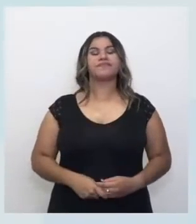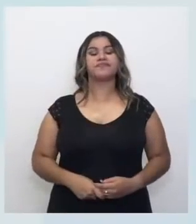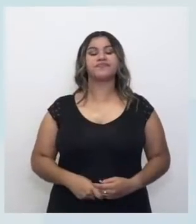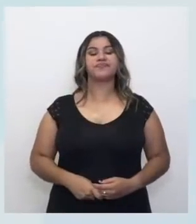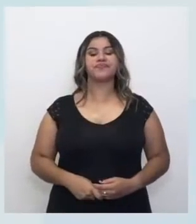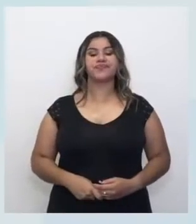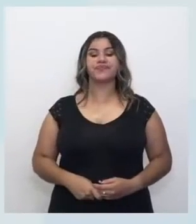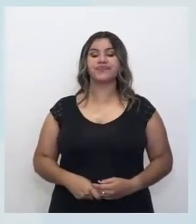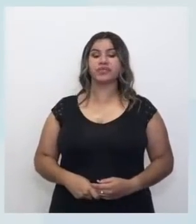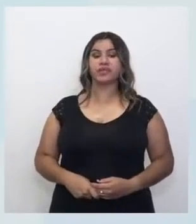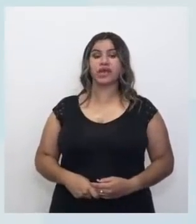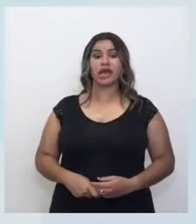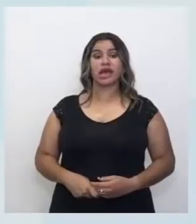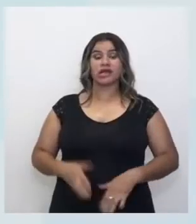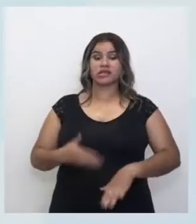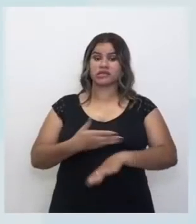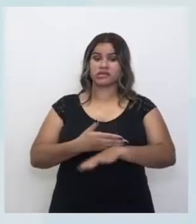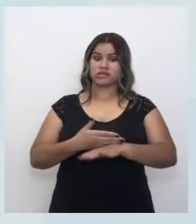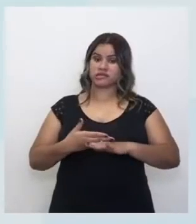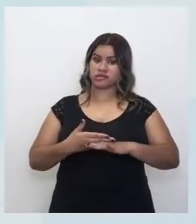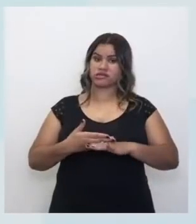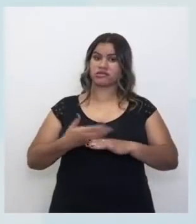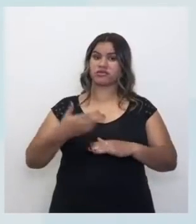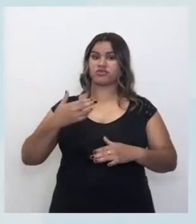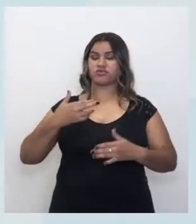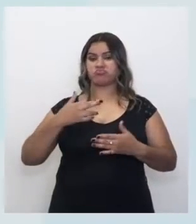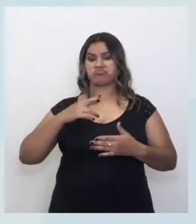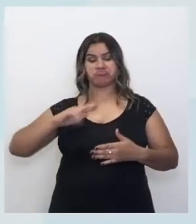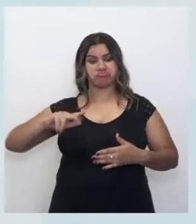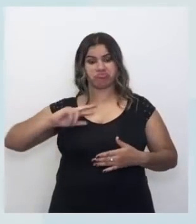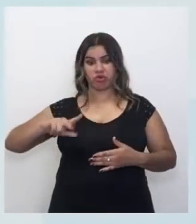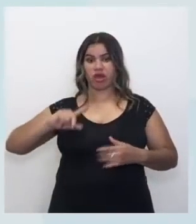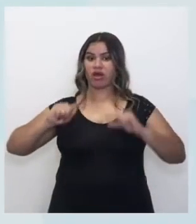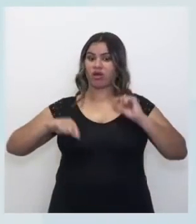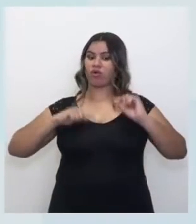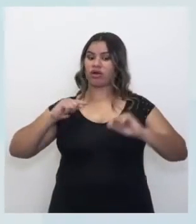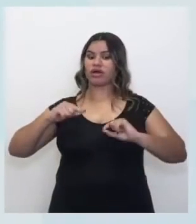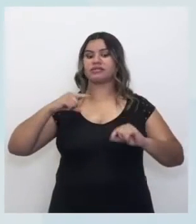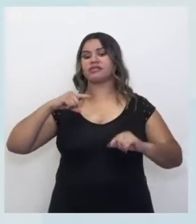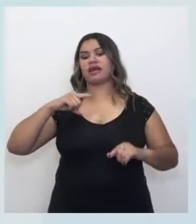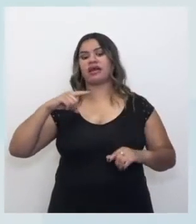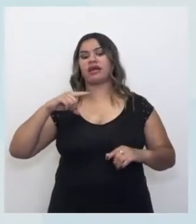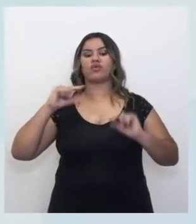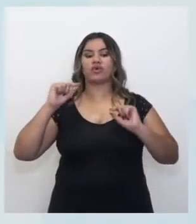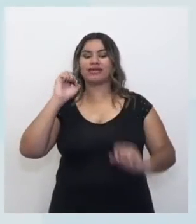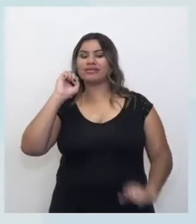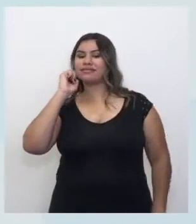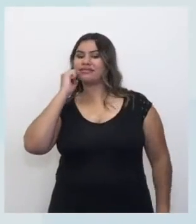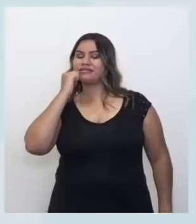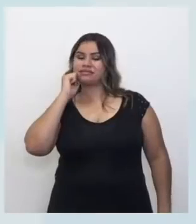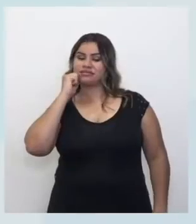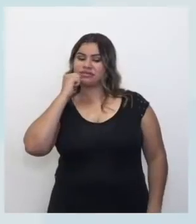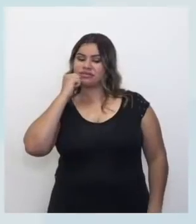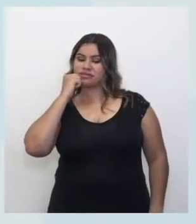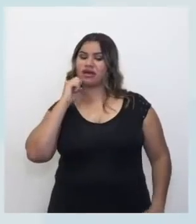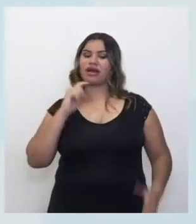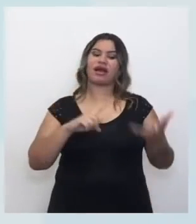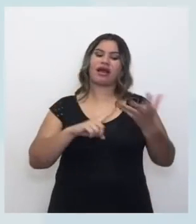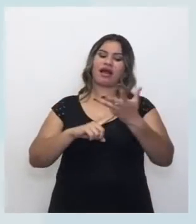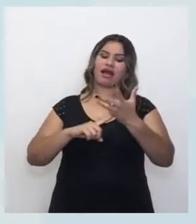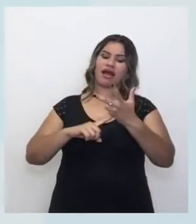como atividades não cotidianas, ela elenca, vejam só,